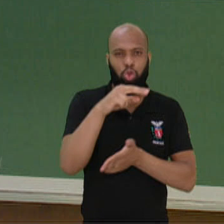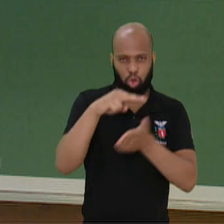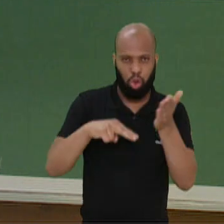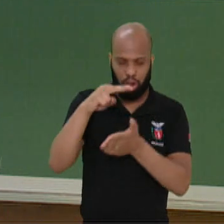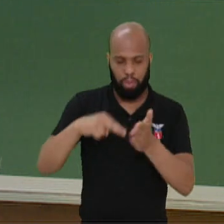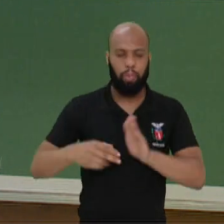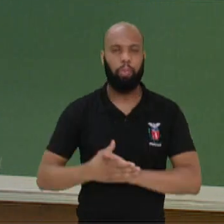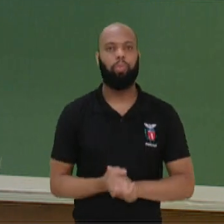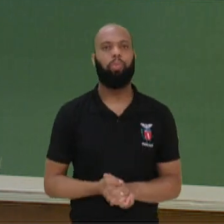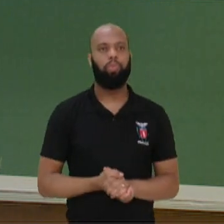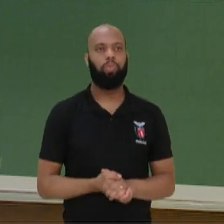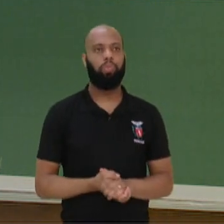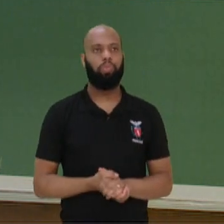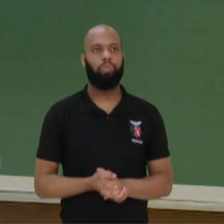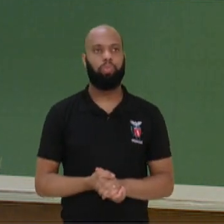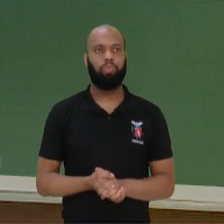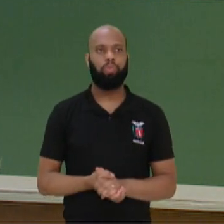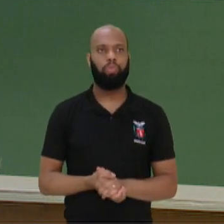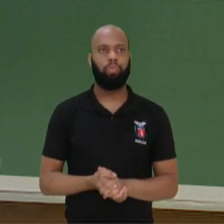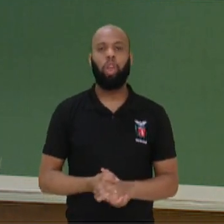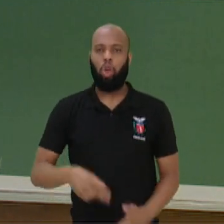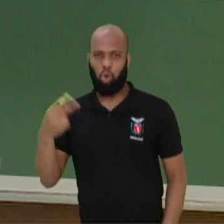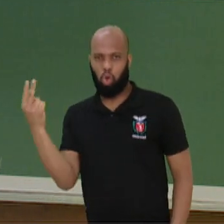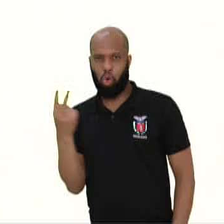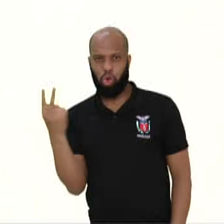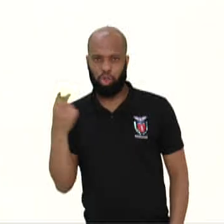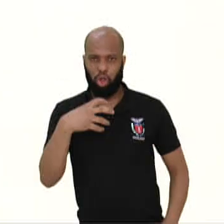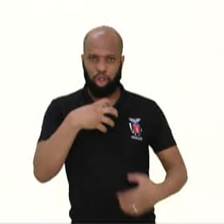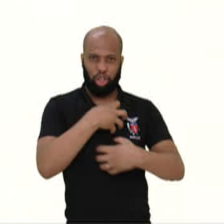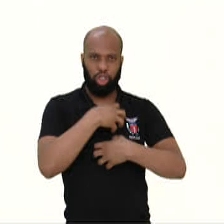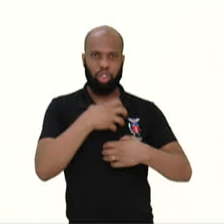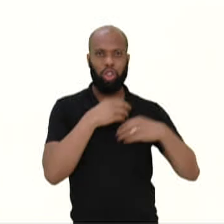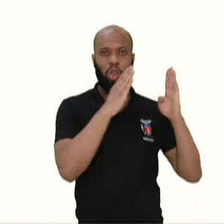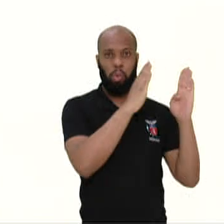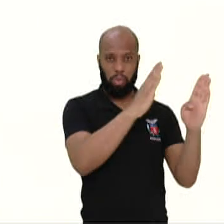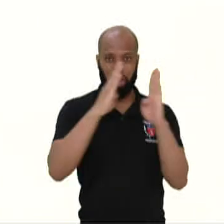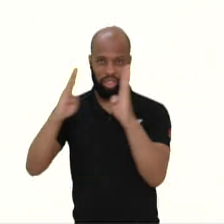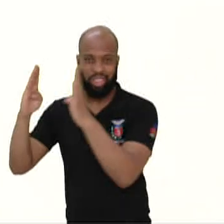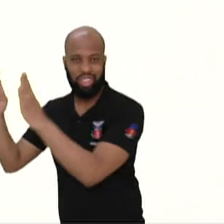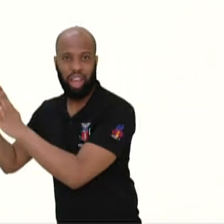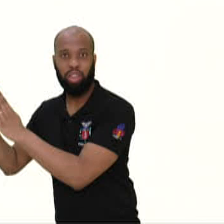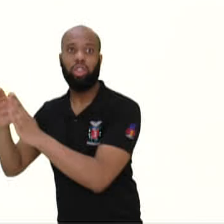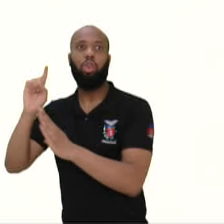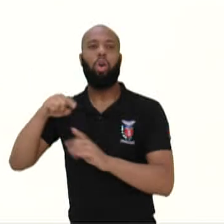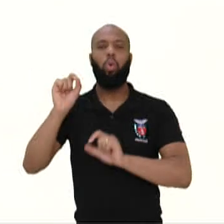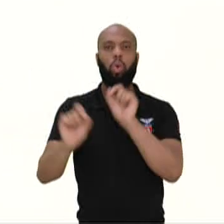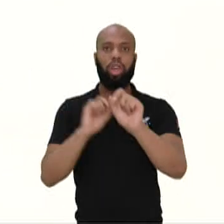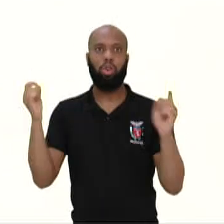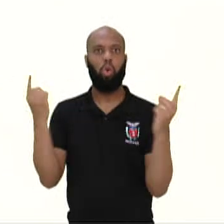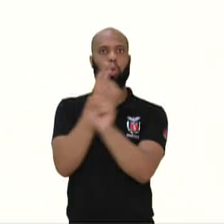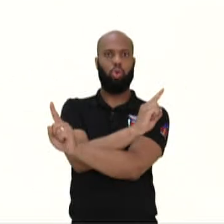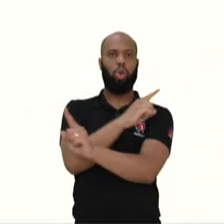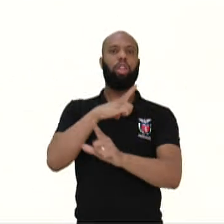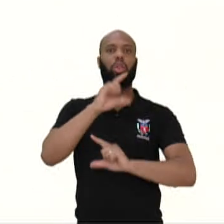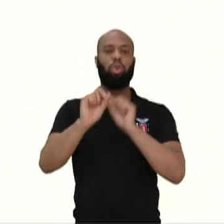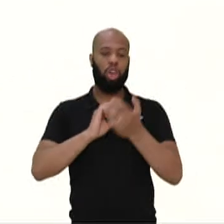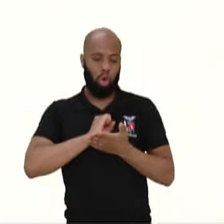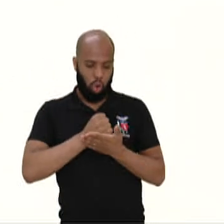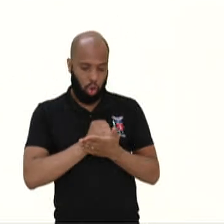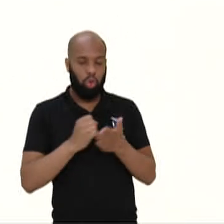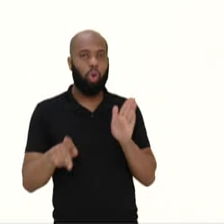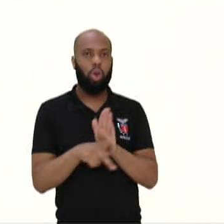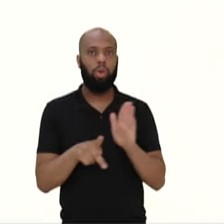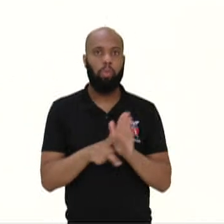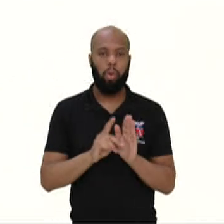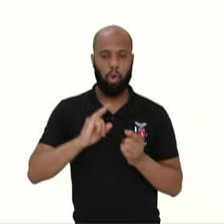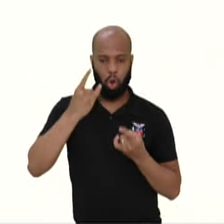aqui na leitura. Anabolismo e catabolismo são processos celulares antagônicos, que são controlados principalmente pela ação